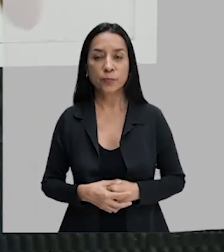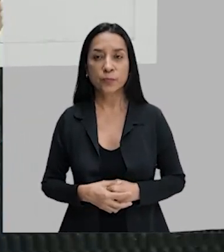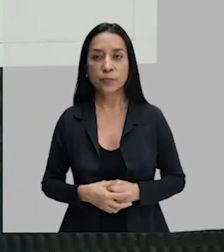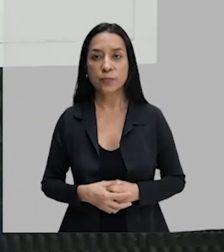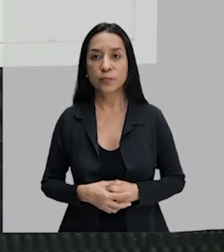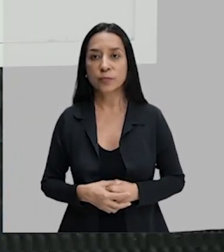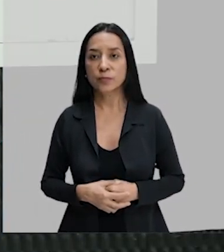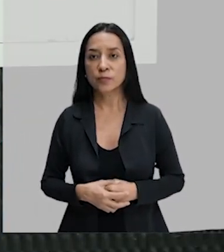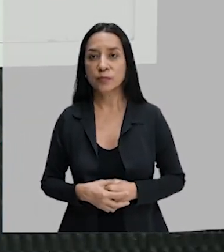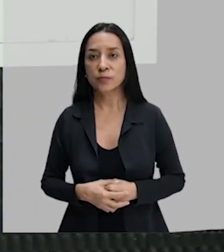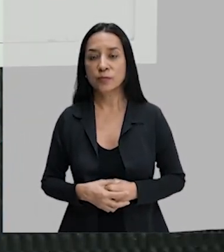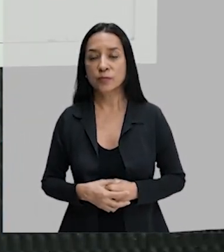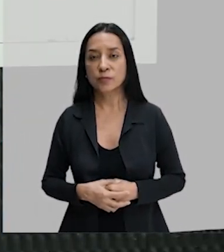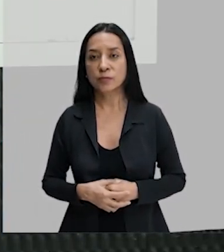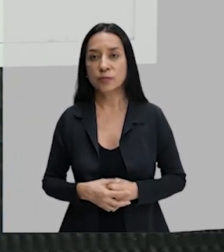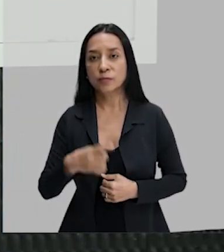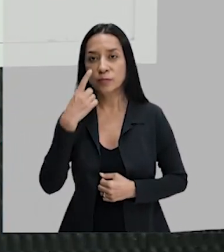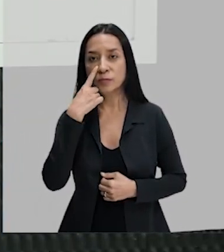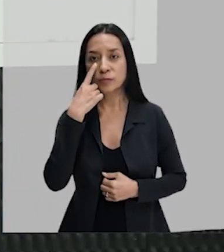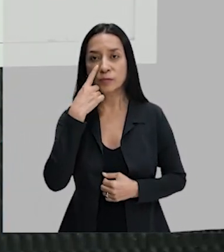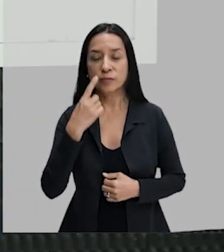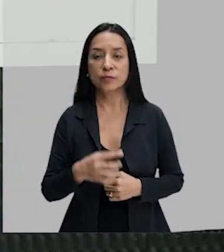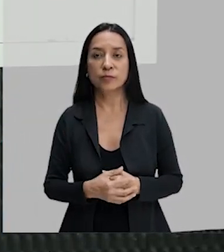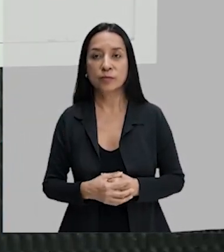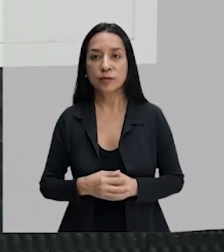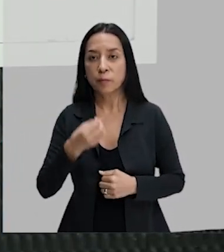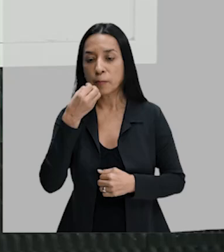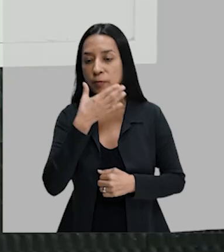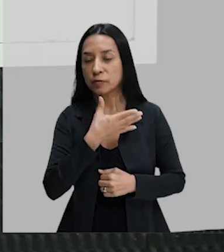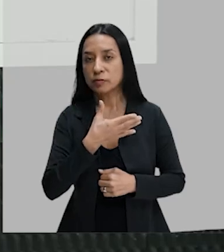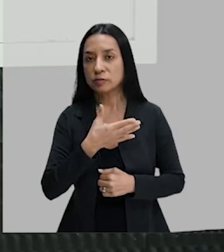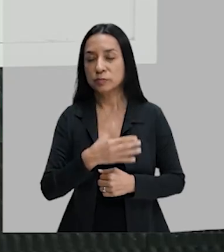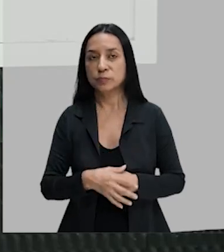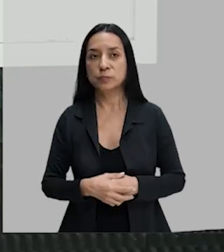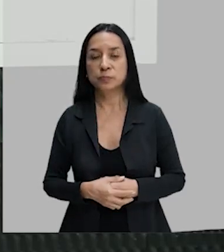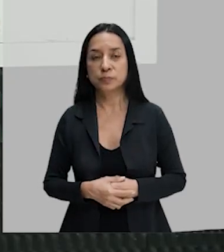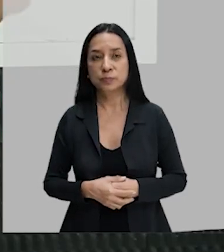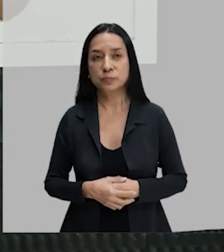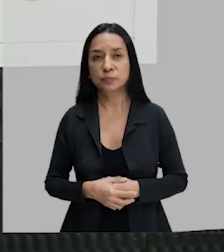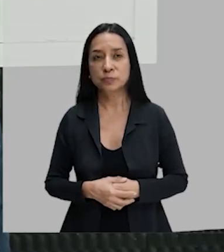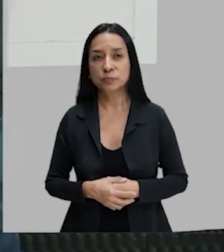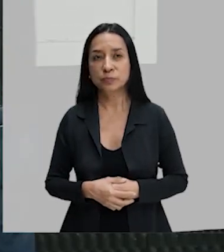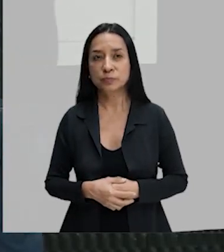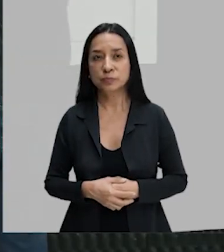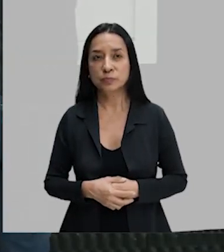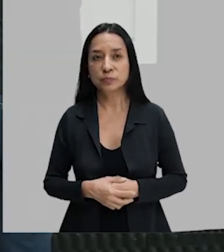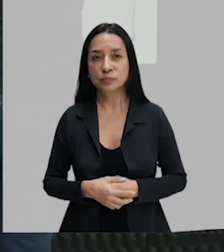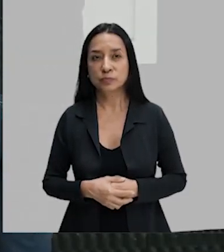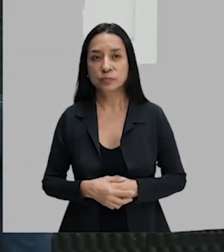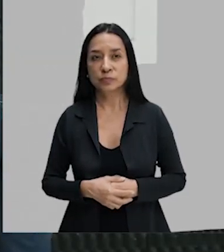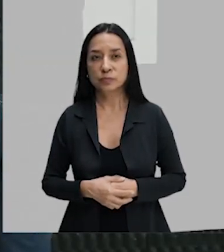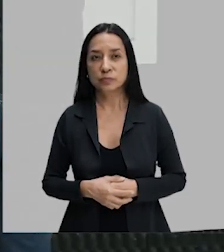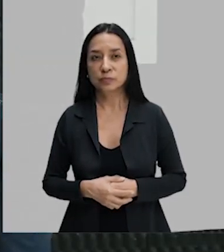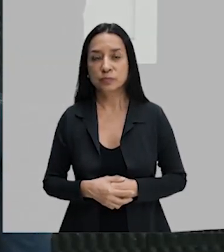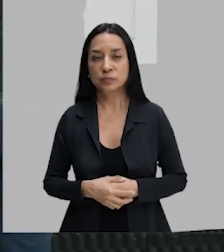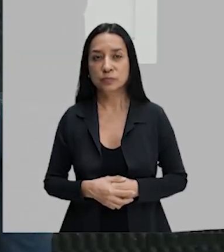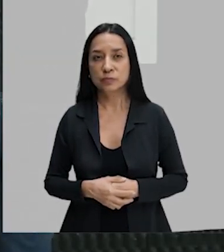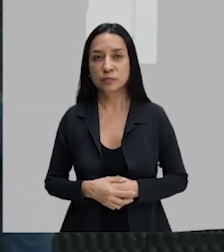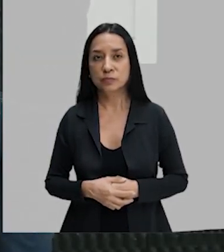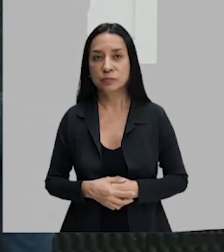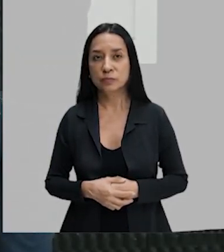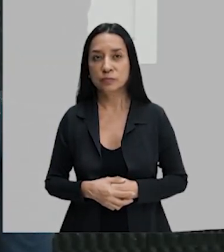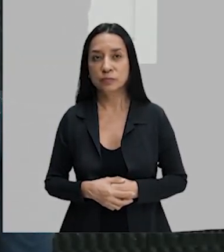Belezinha? Olha só. Beleza, vamos lá. Então, aqui nós vamos ter menos 1 elevado ao cubo,